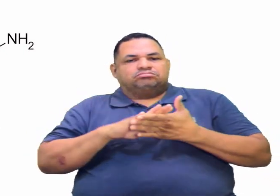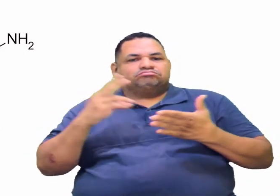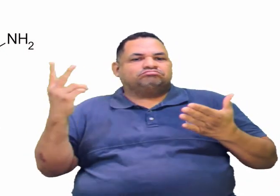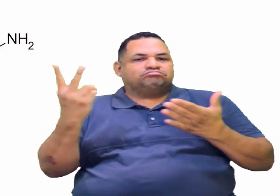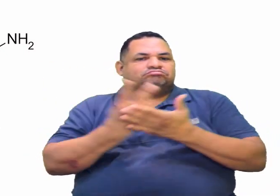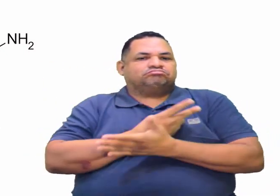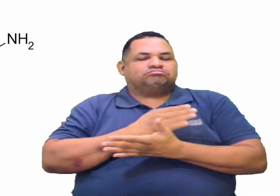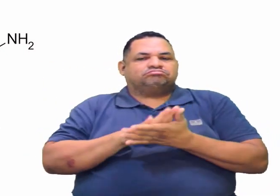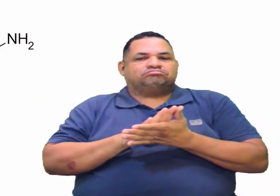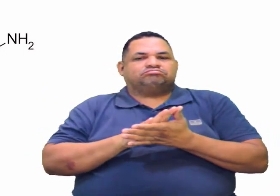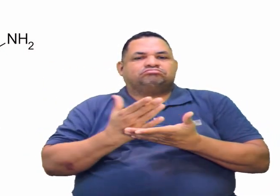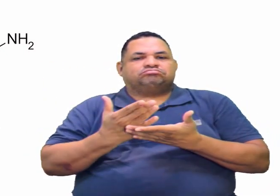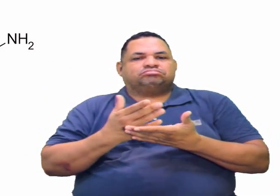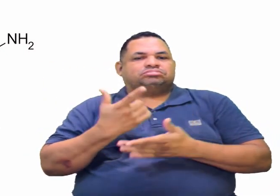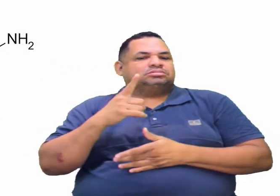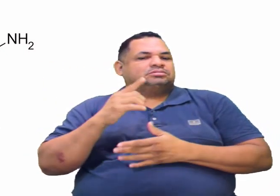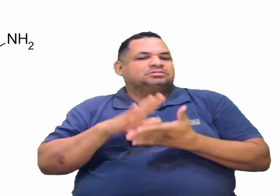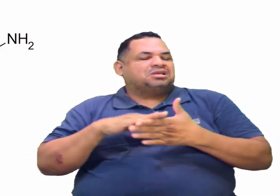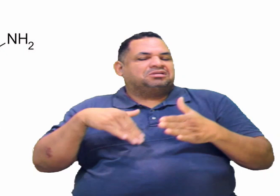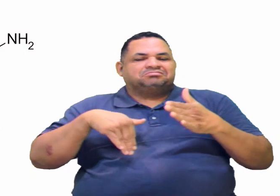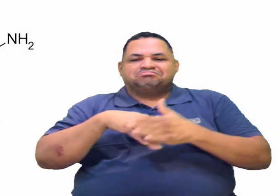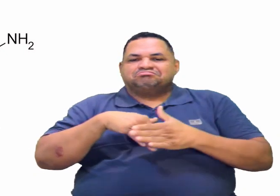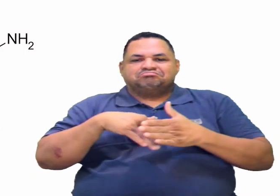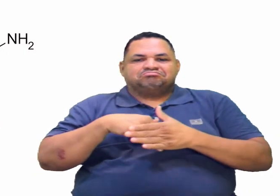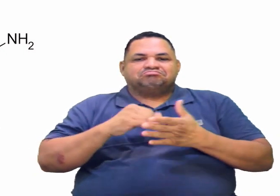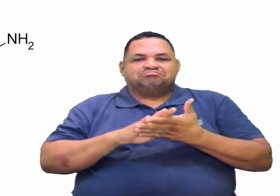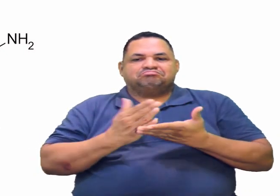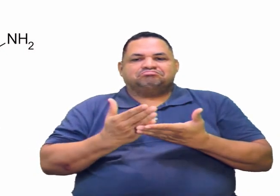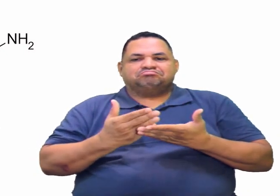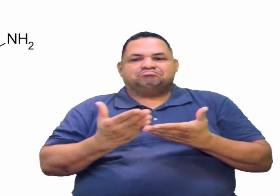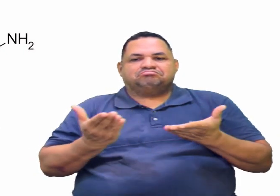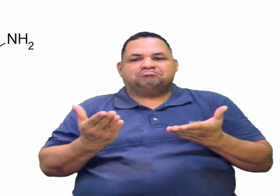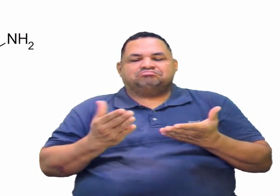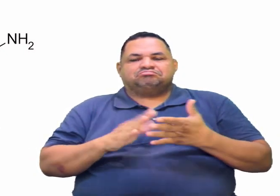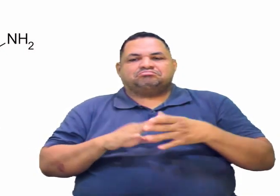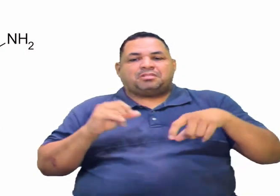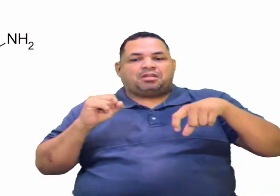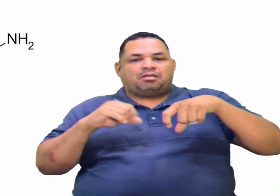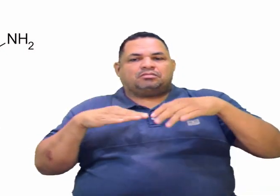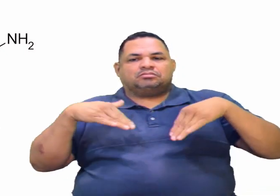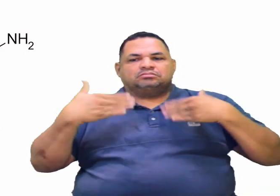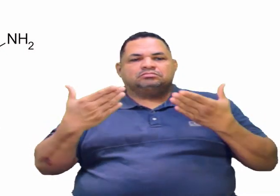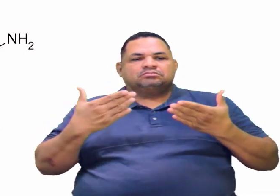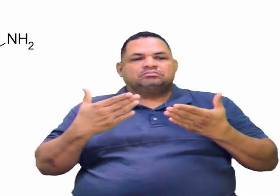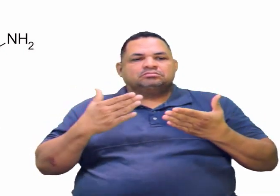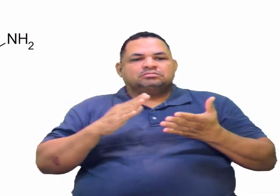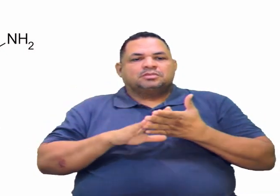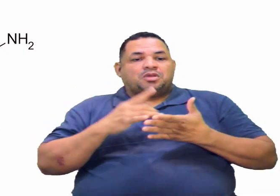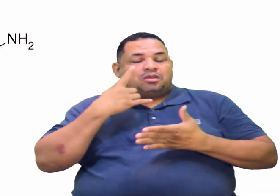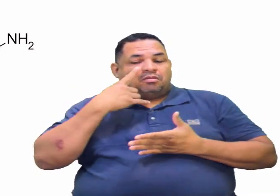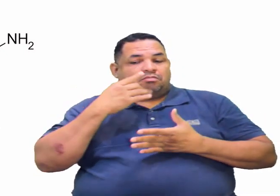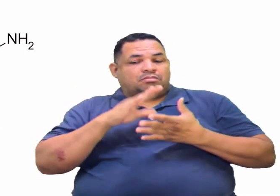ter provocado a má atuação do jogador brasileiro. Na confirmação da hipótese